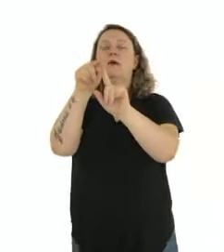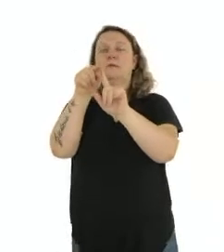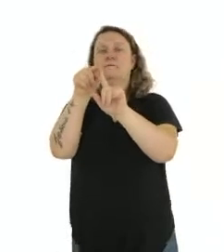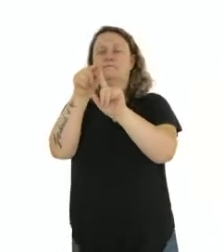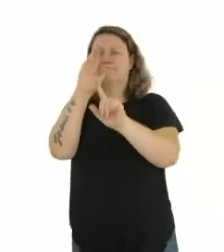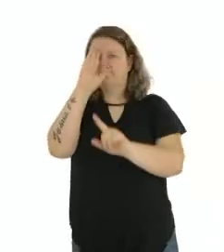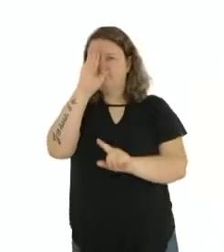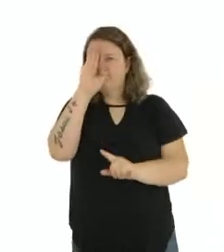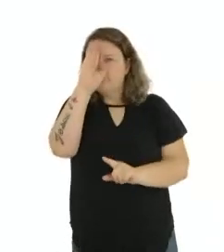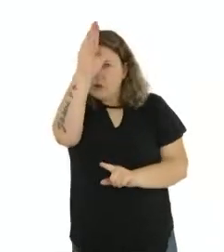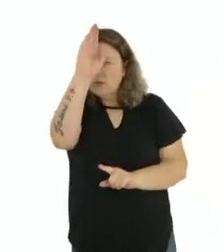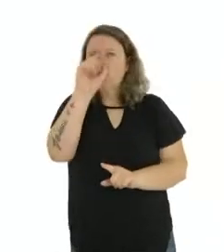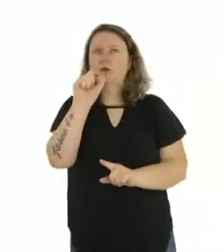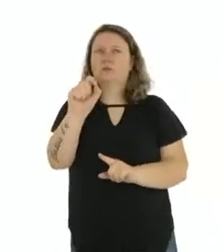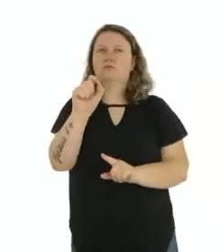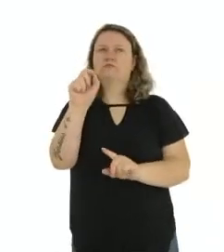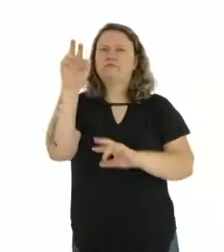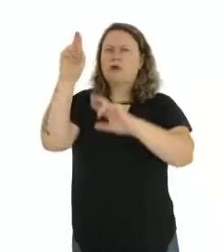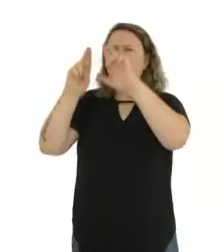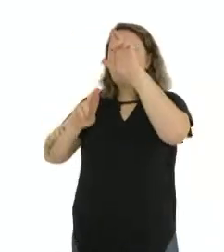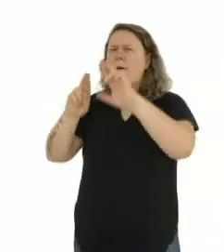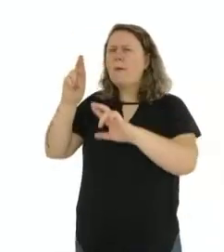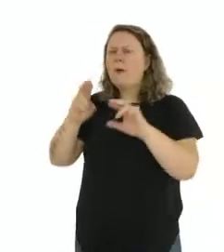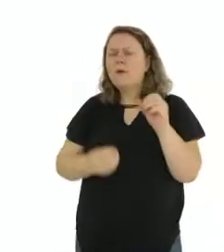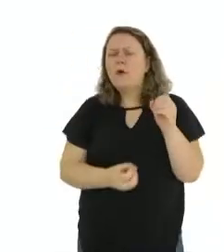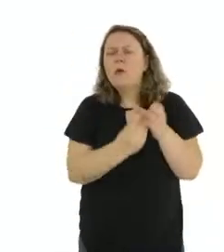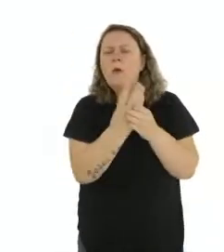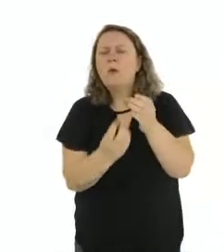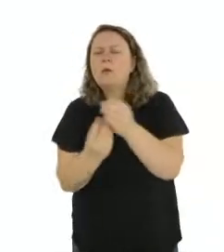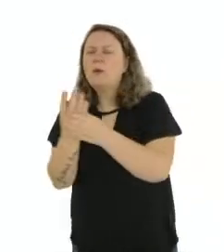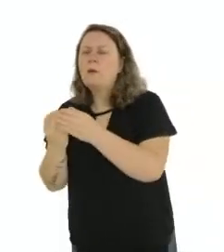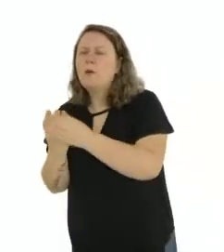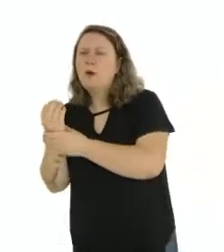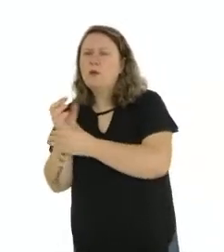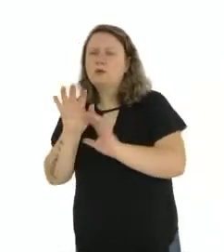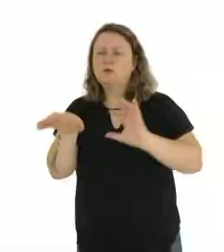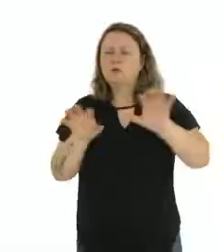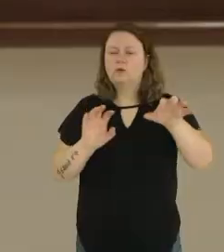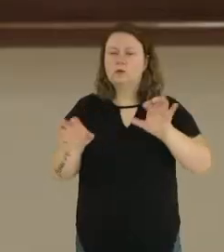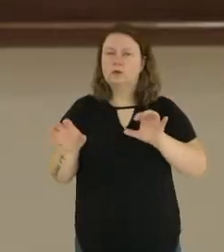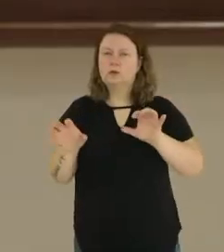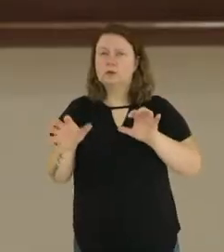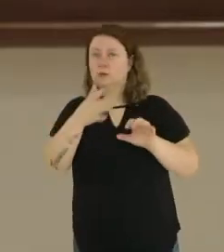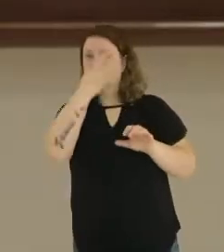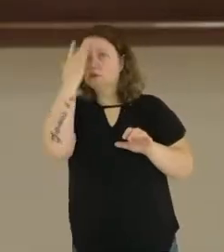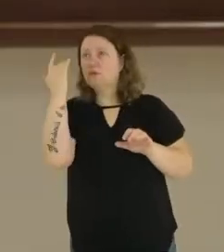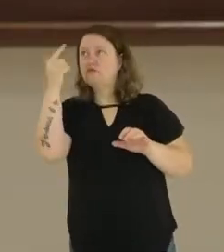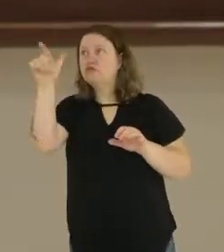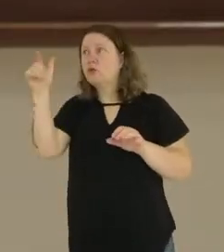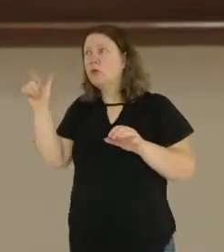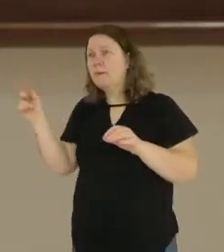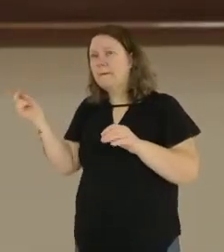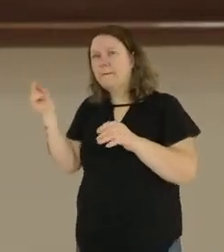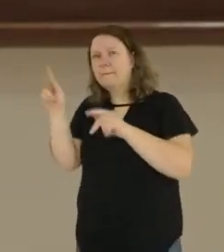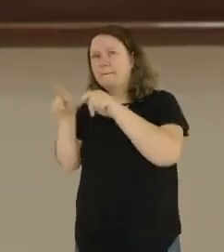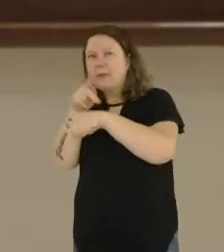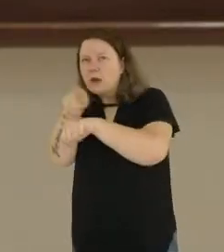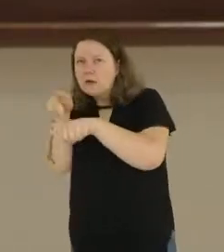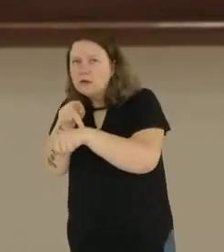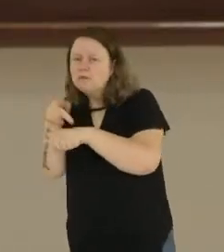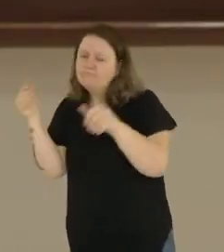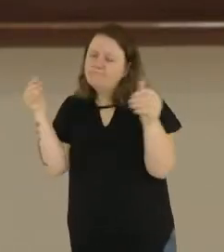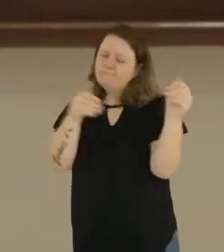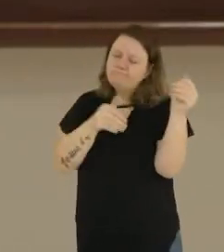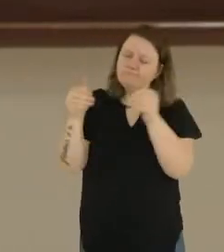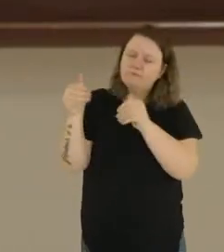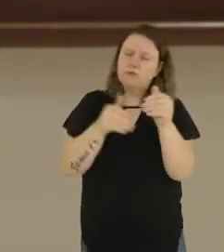analisar a formação das colônias de imigrantes no Segundo Reinado. E mais ainda, talvez a gente consiga até ver